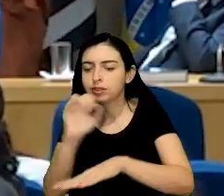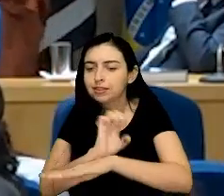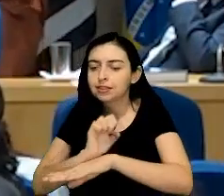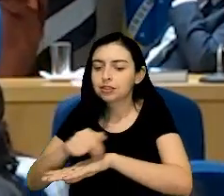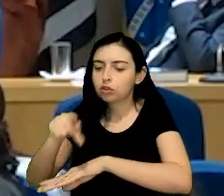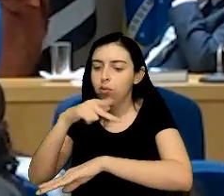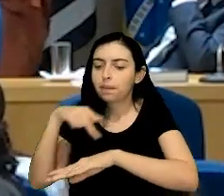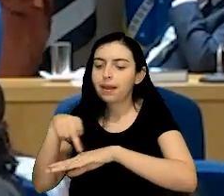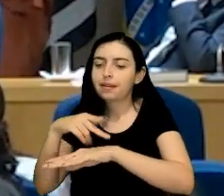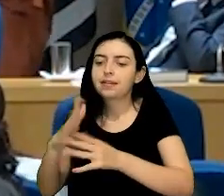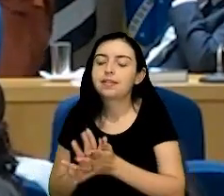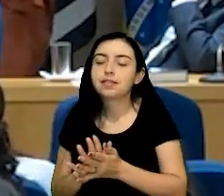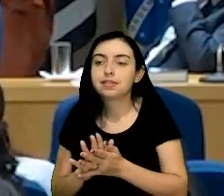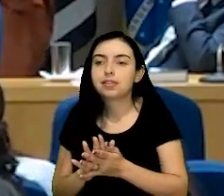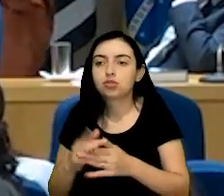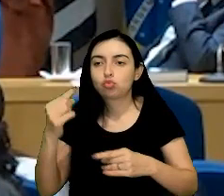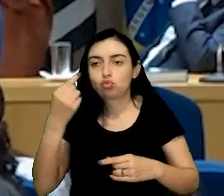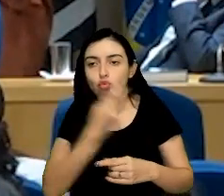atual.